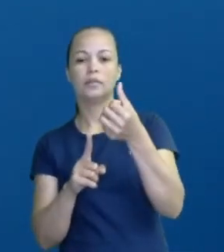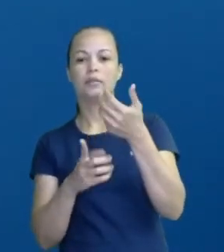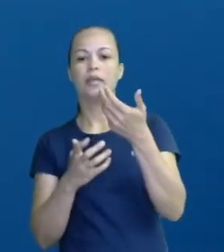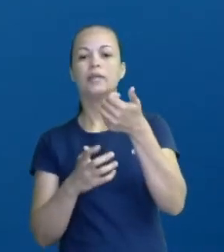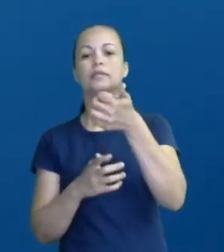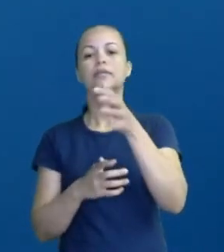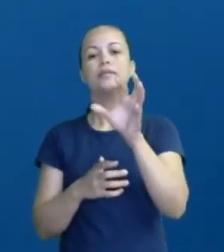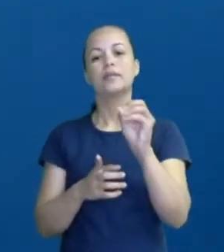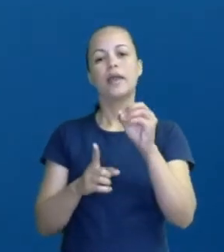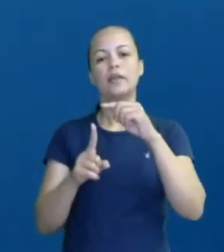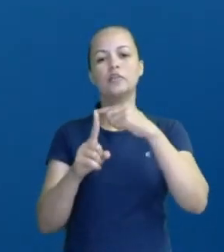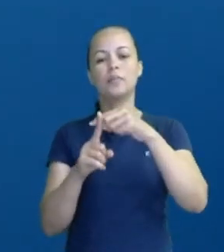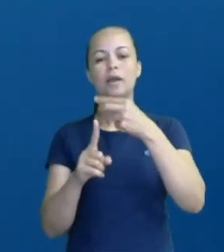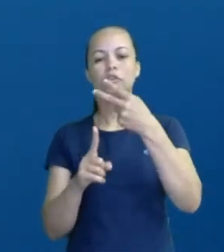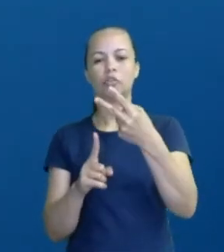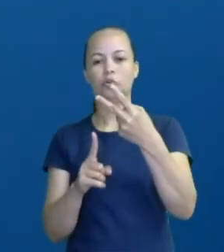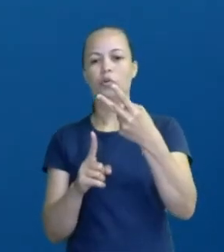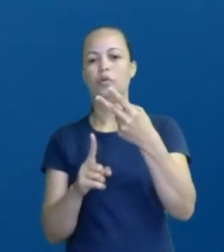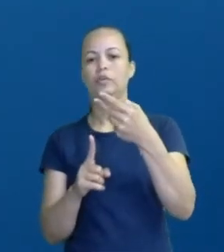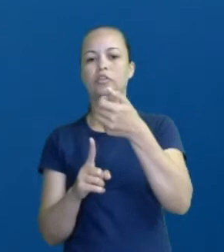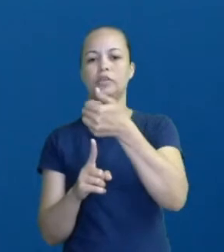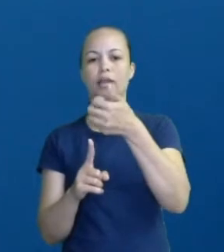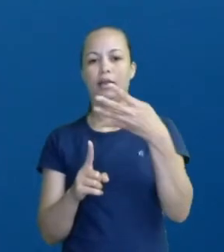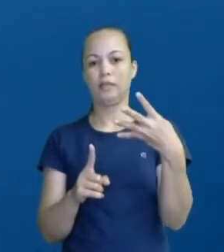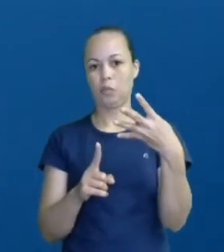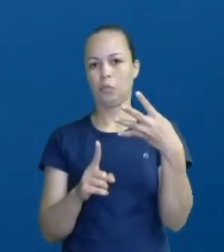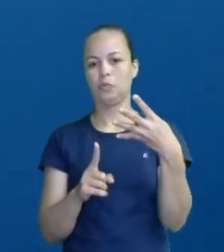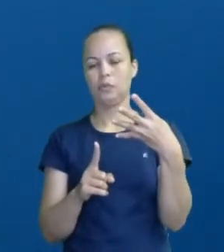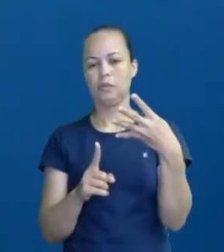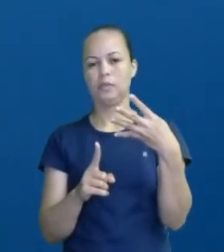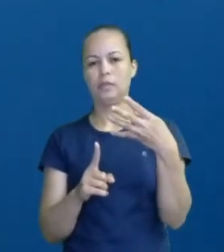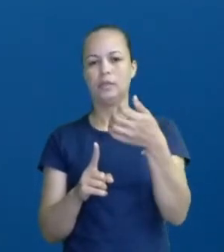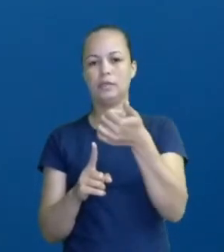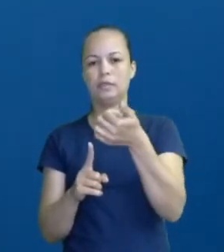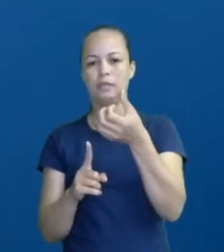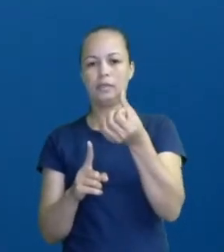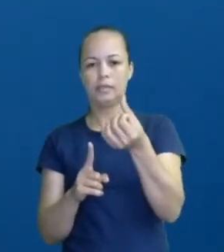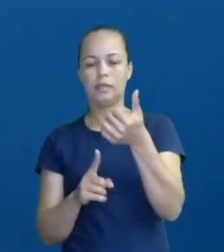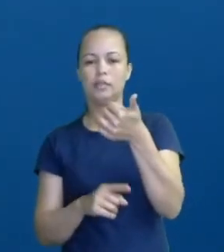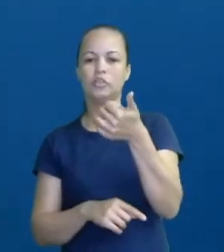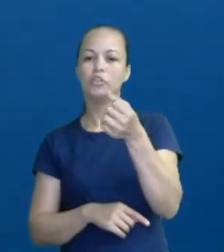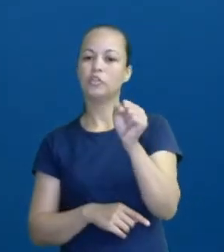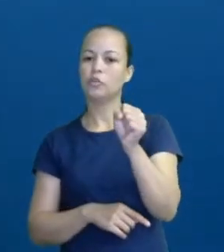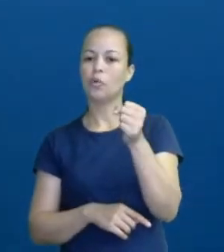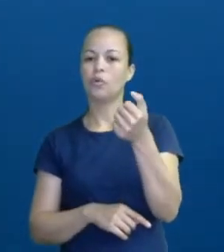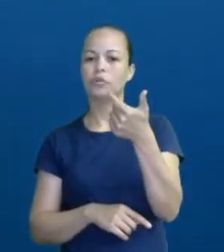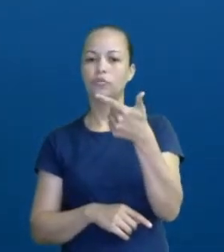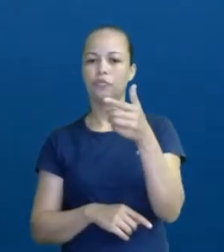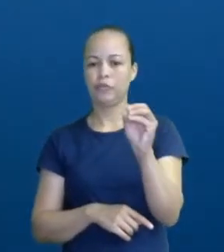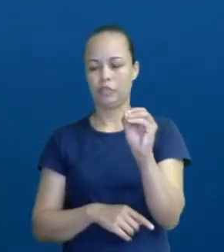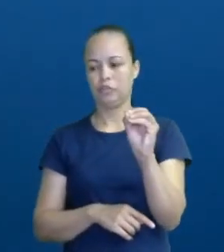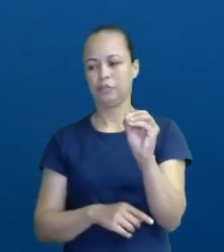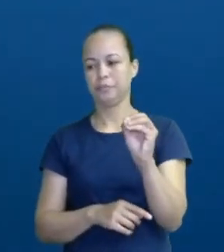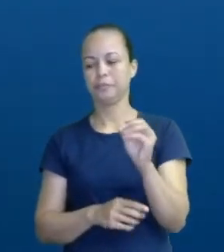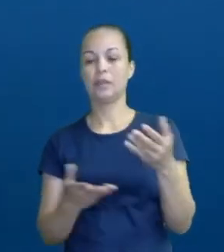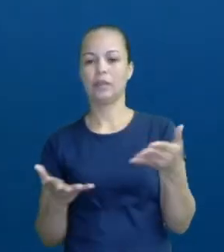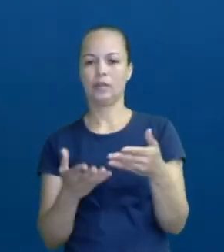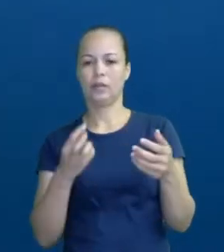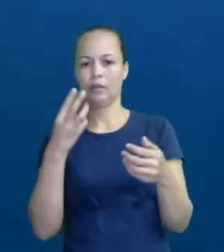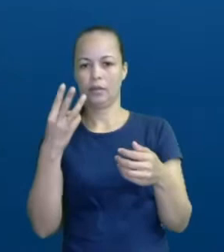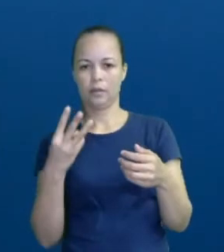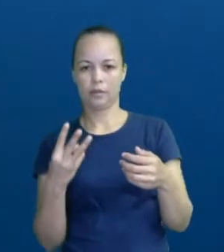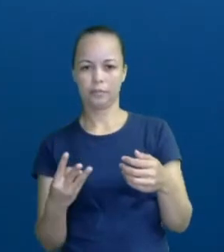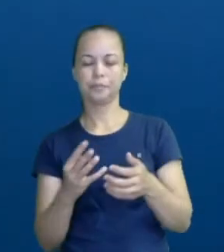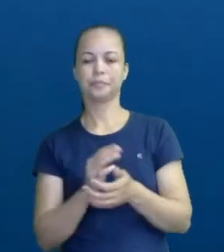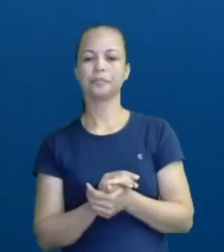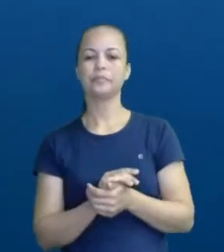mais 2, 12. 14, 16, 18, 20. Agora é de 3 em 3, que